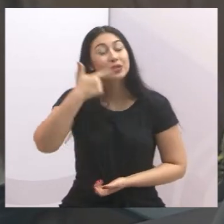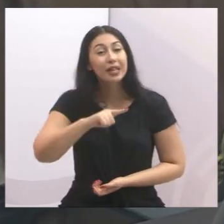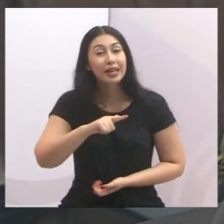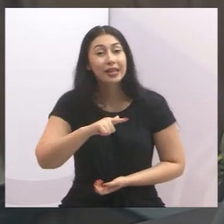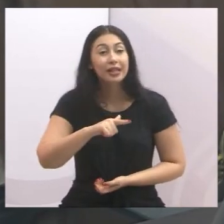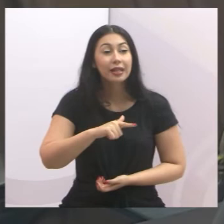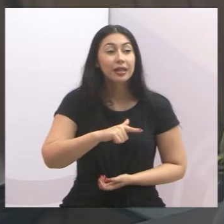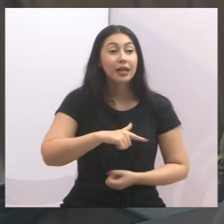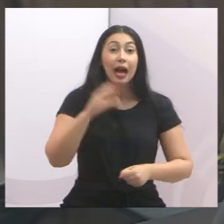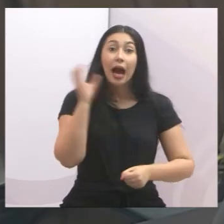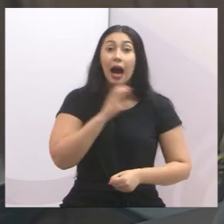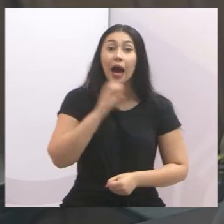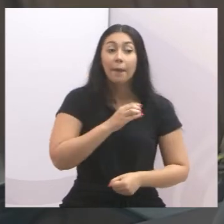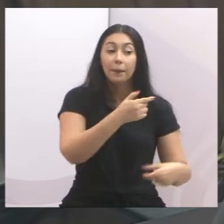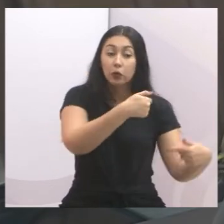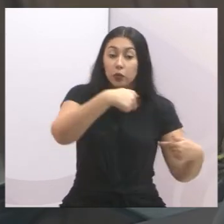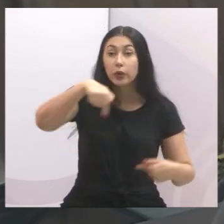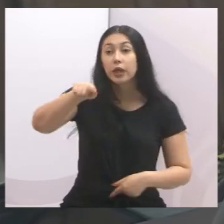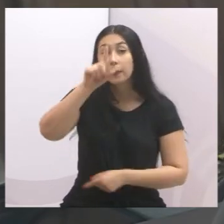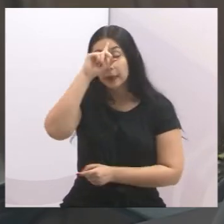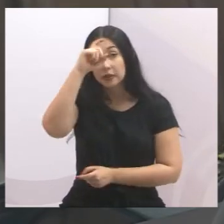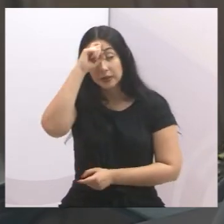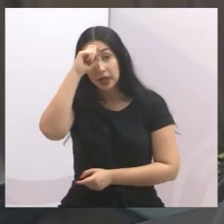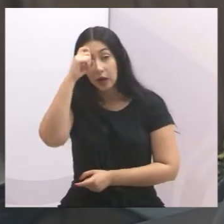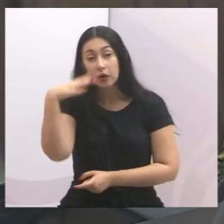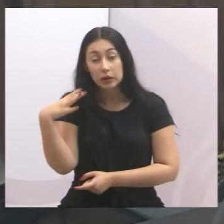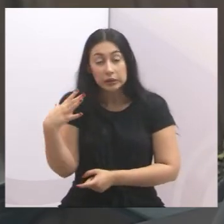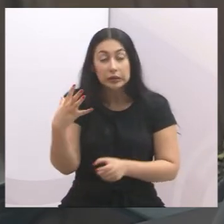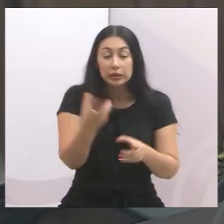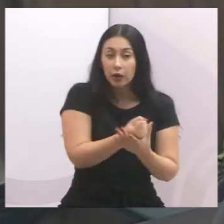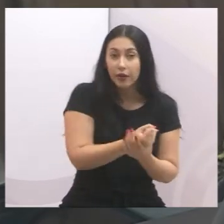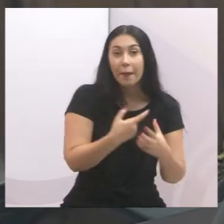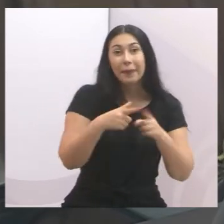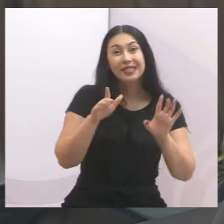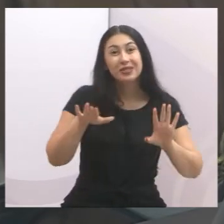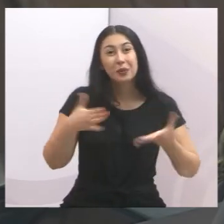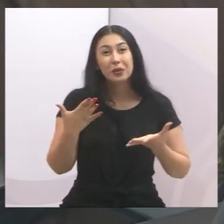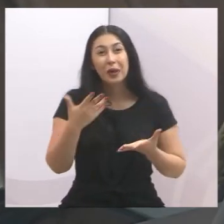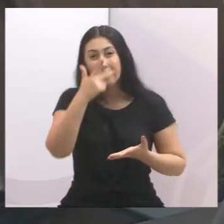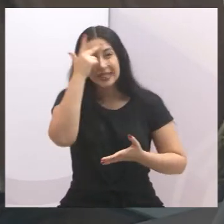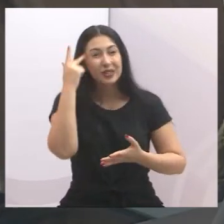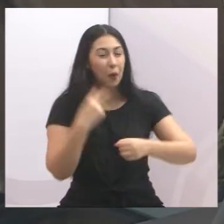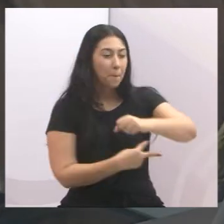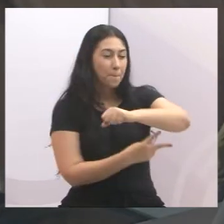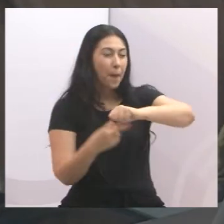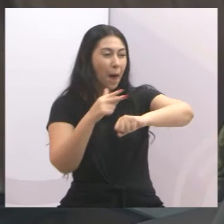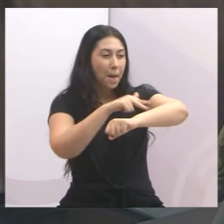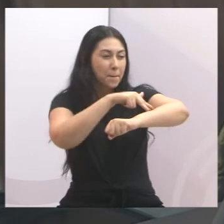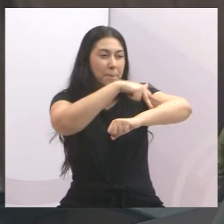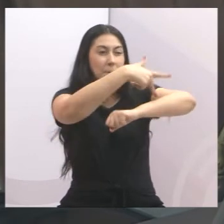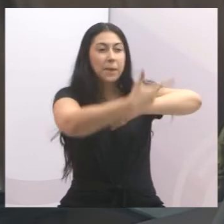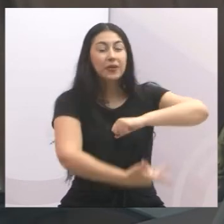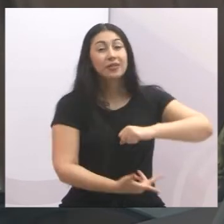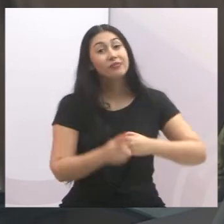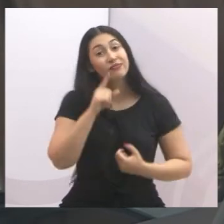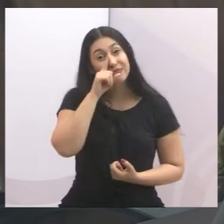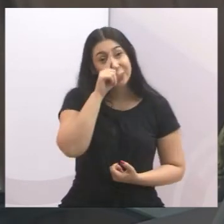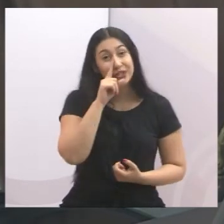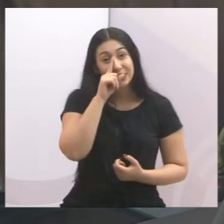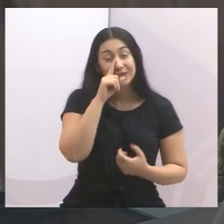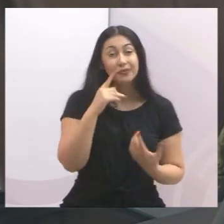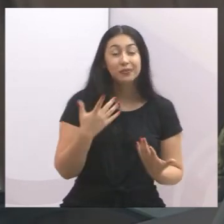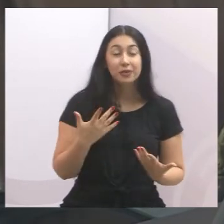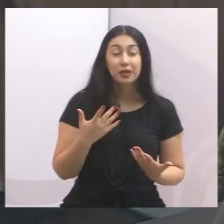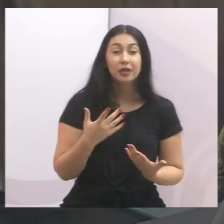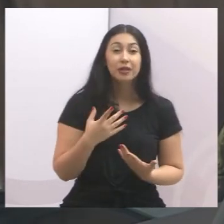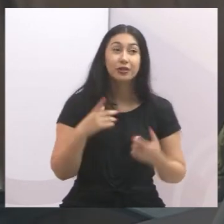Mas quando pula de uma ponte, é muito difícil. Então, a gente solicita isso. Também, eu já fiz em outras oportunidades